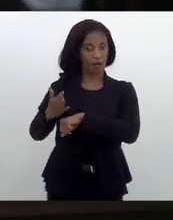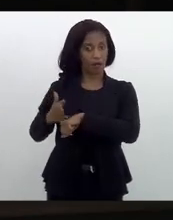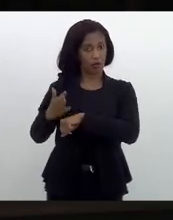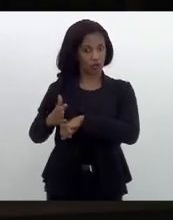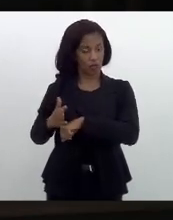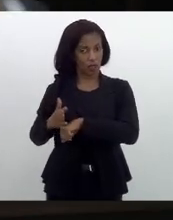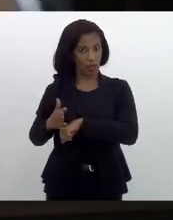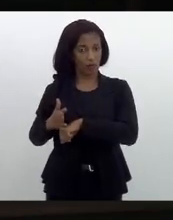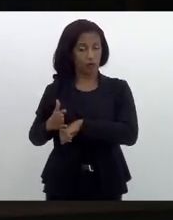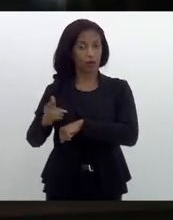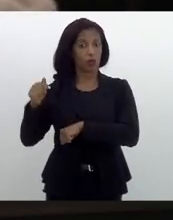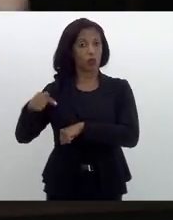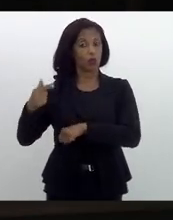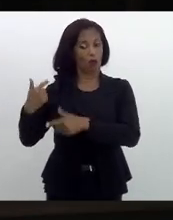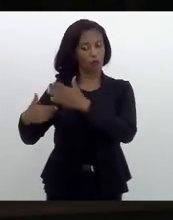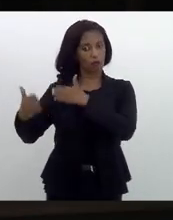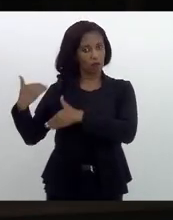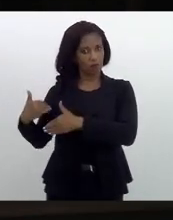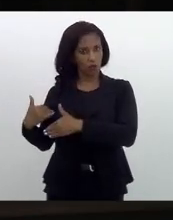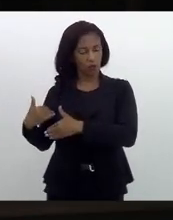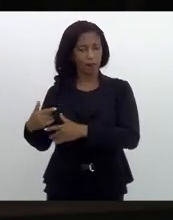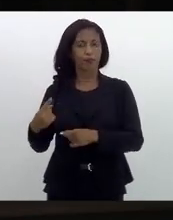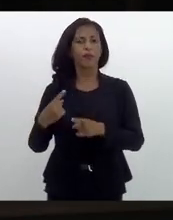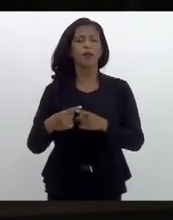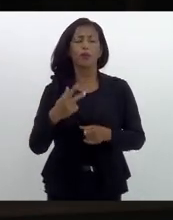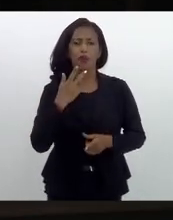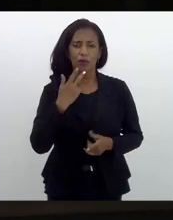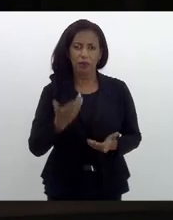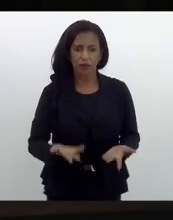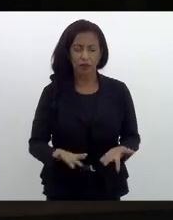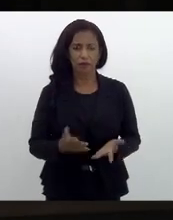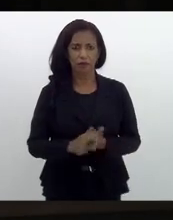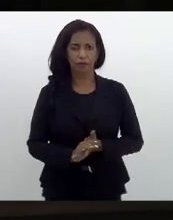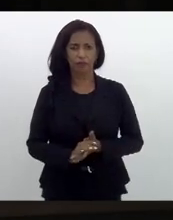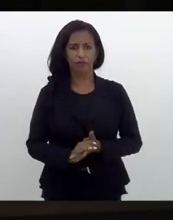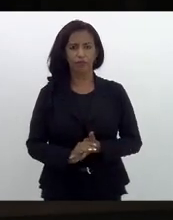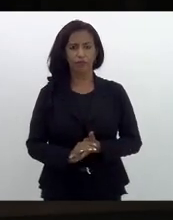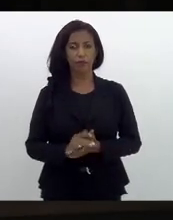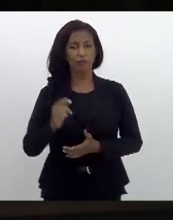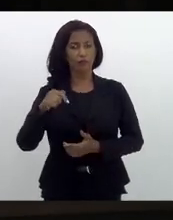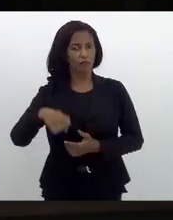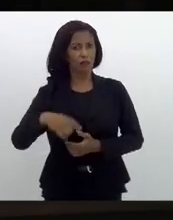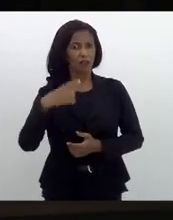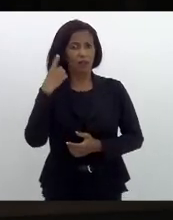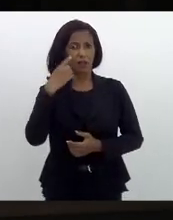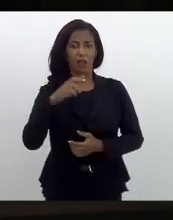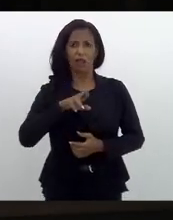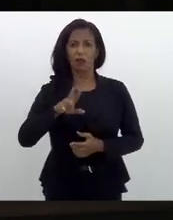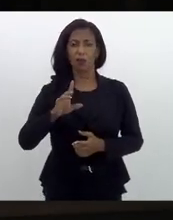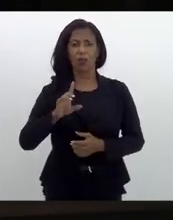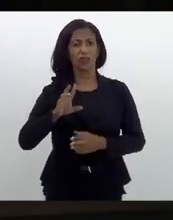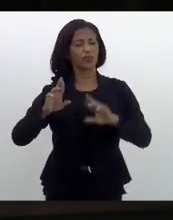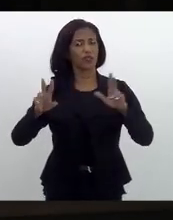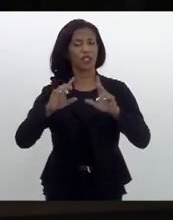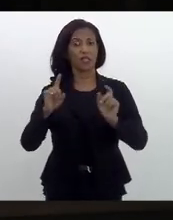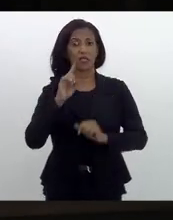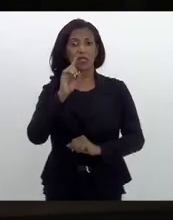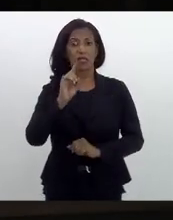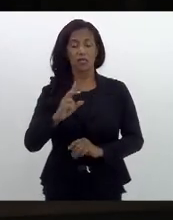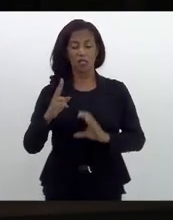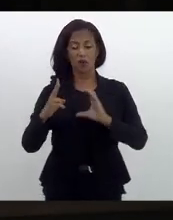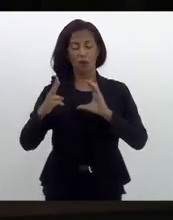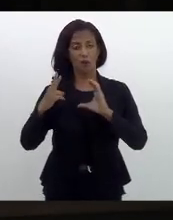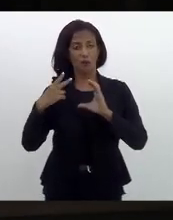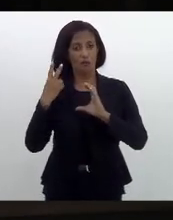público no exercício anterior. e por que digo isso? No parlamento não é diferente. Se um vereador passa a ser